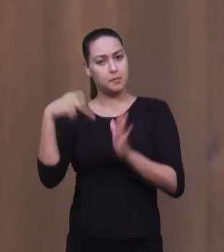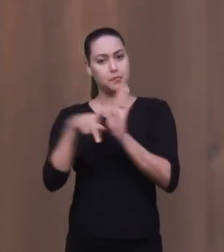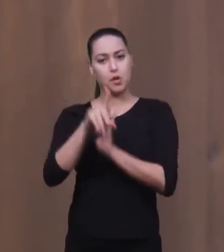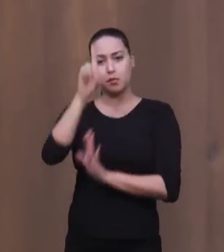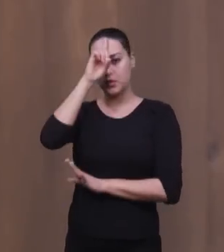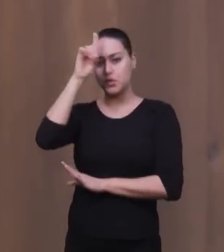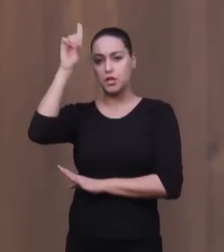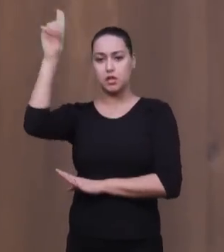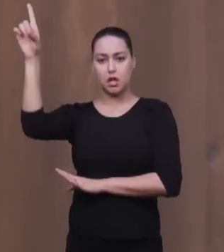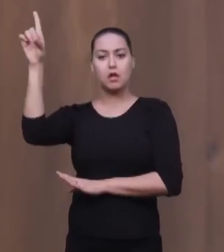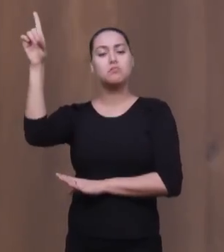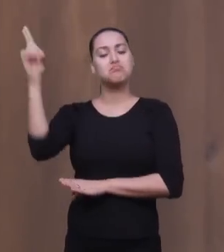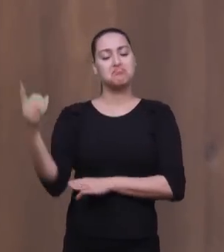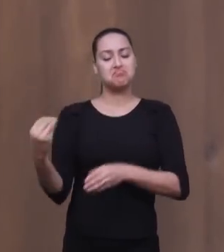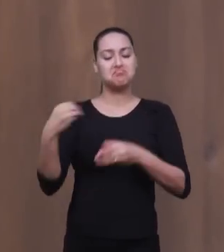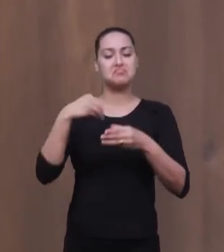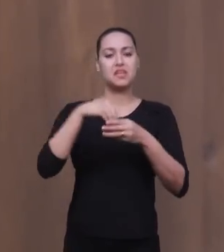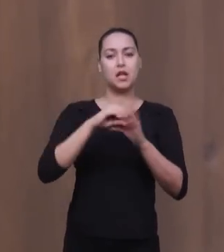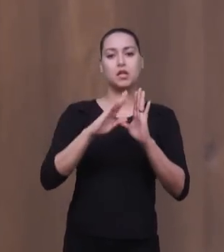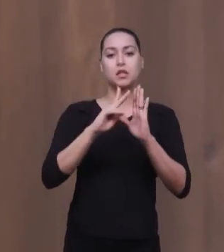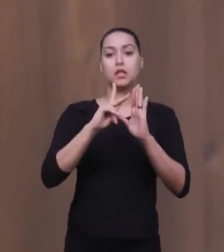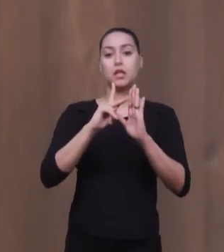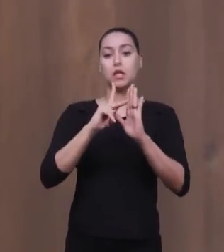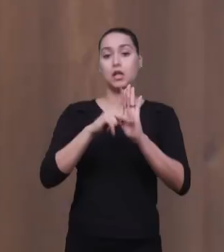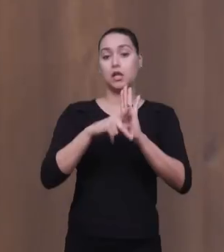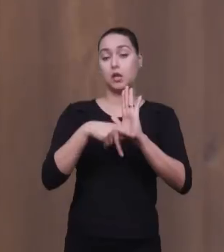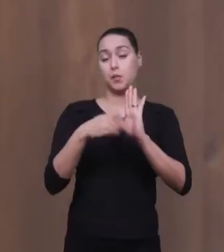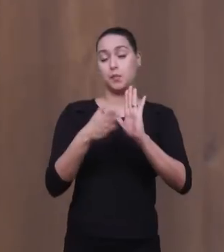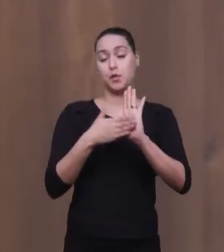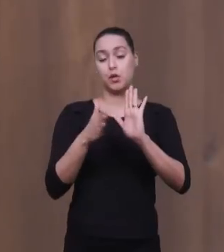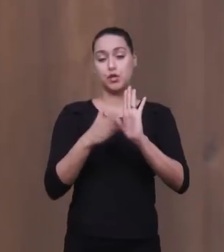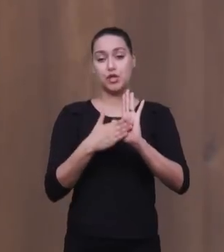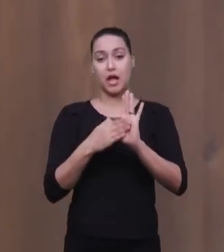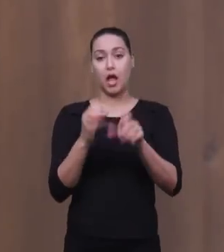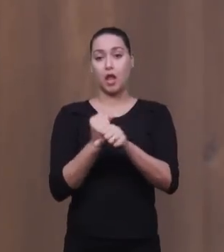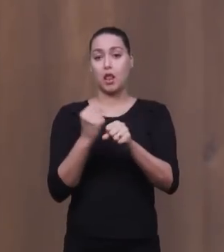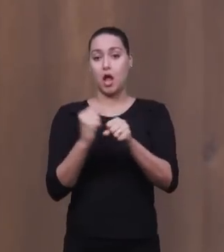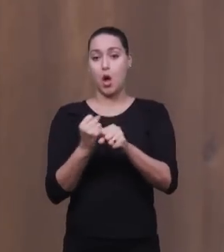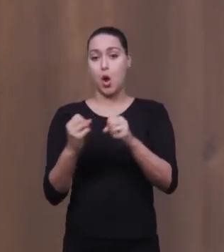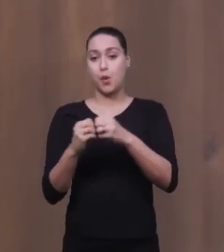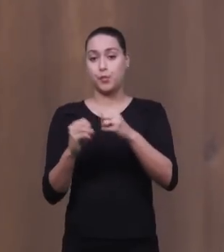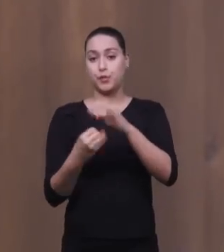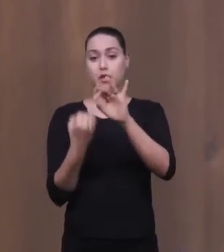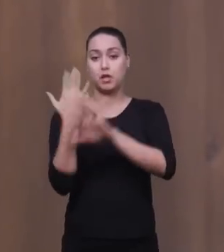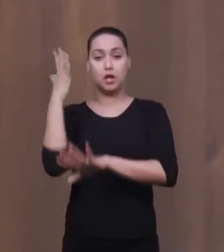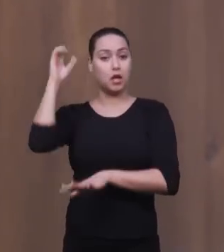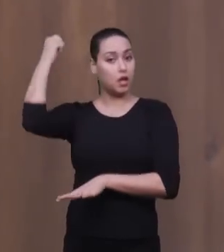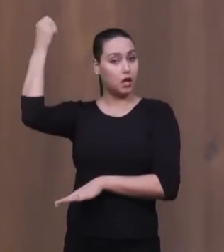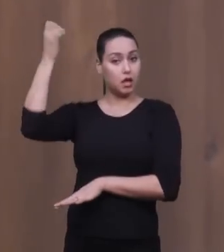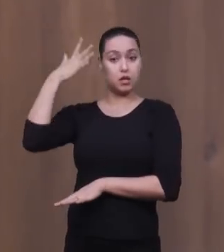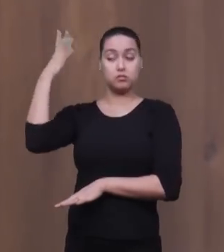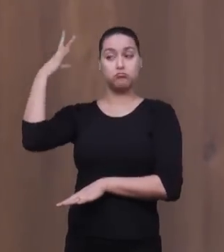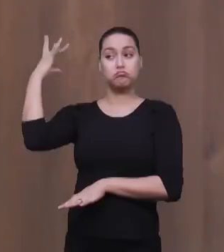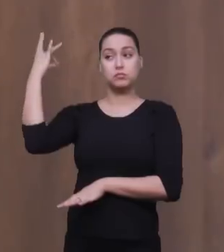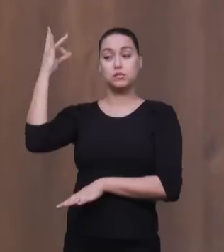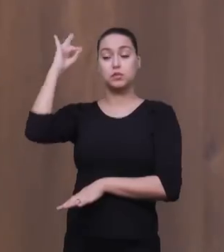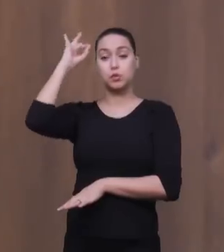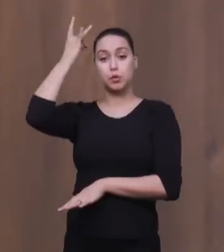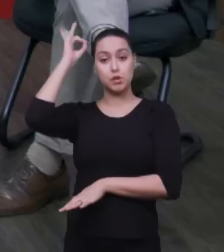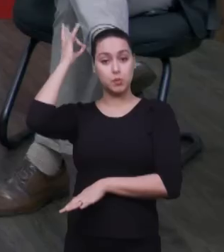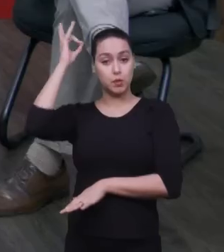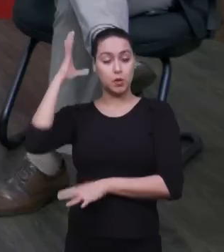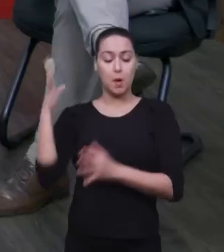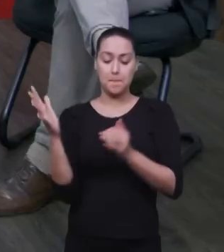de Deus e que, portanto, ela está dentro de uma obra redentora de Deus, uma dimensão diferente, né,